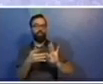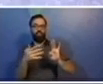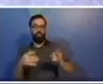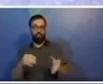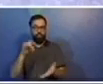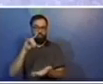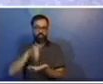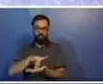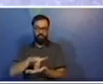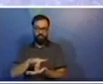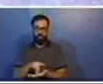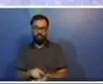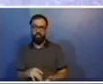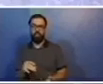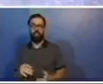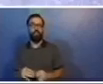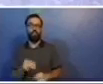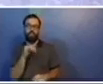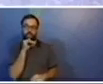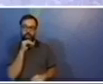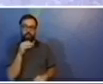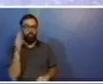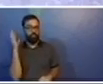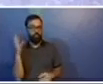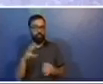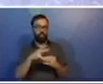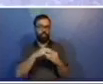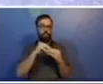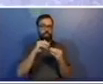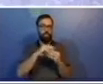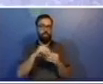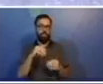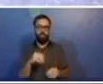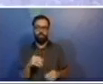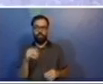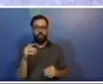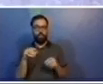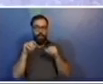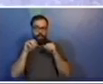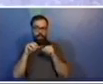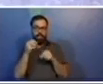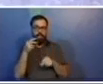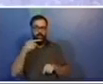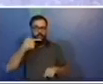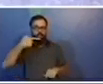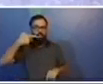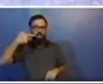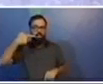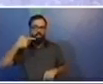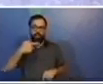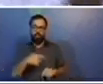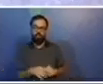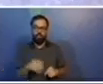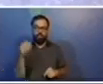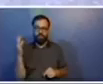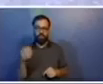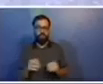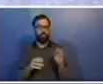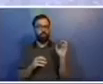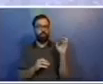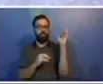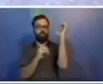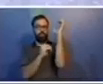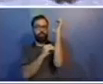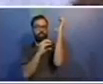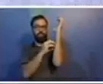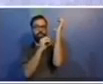Agora, exemplos de angiospermas: o algodoeiro, a cana-de-açúcar, a jabuticabeira,